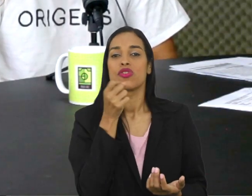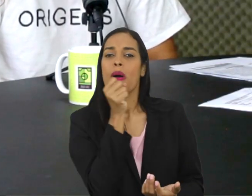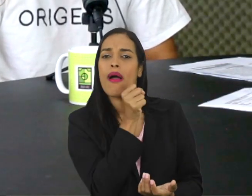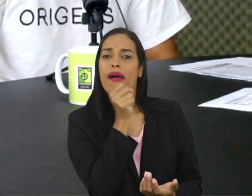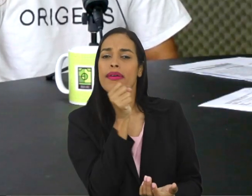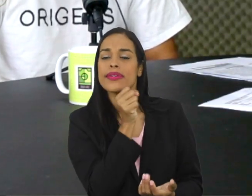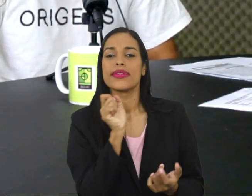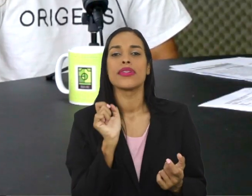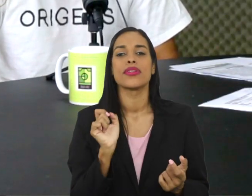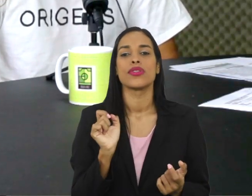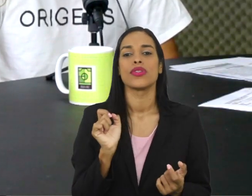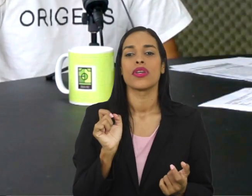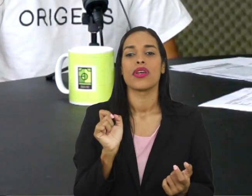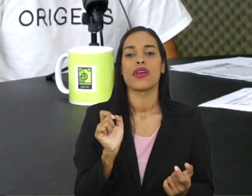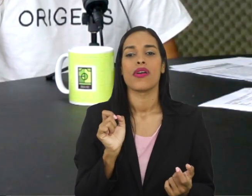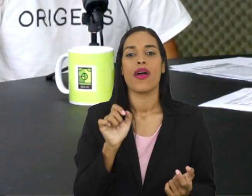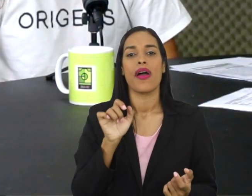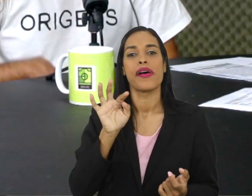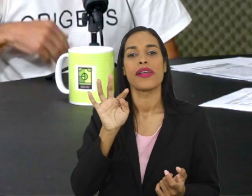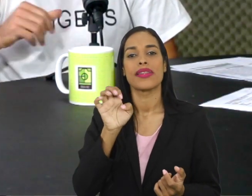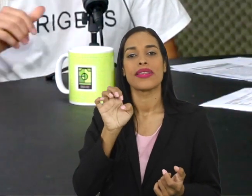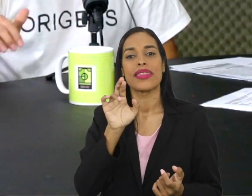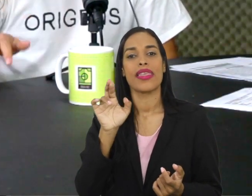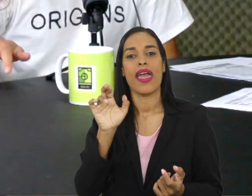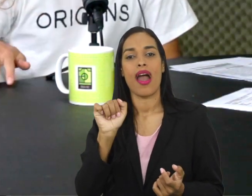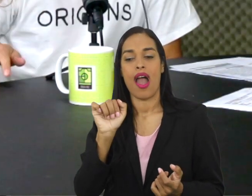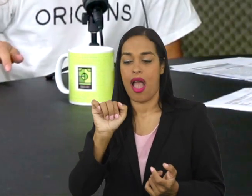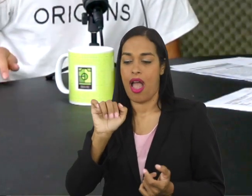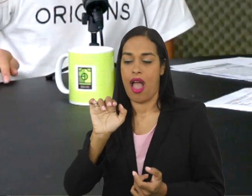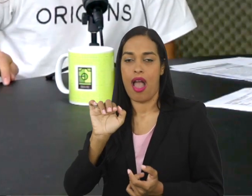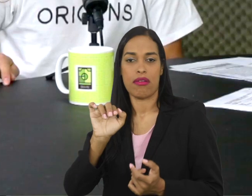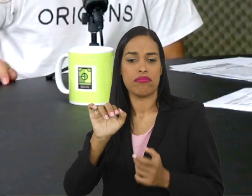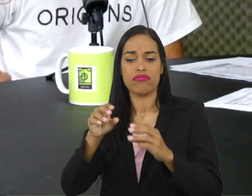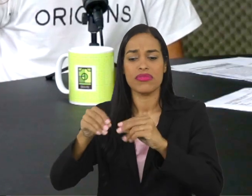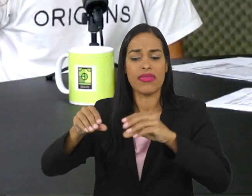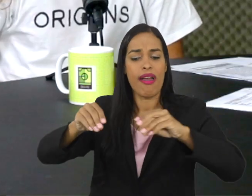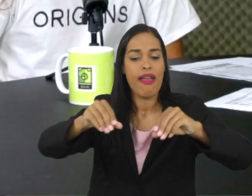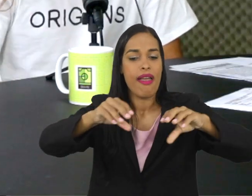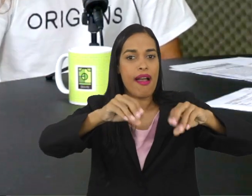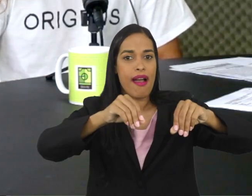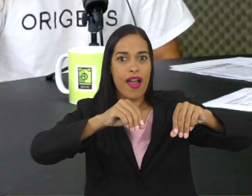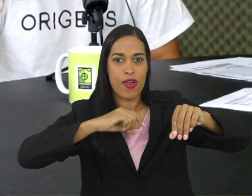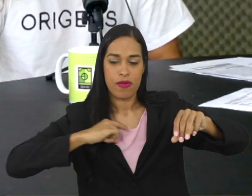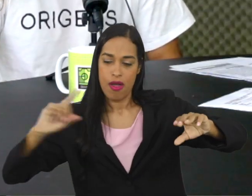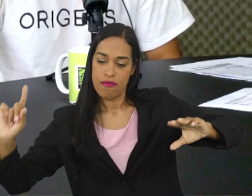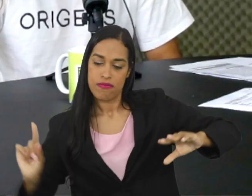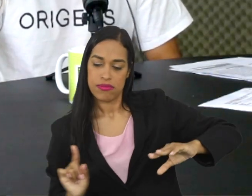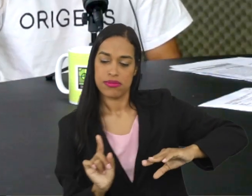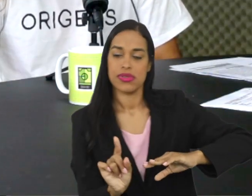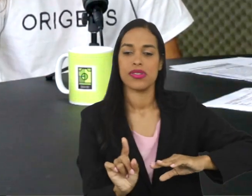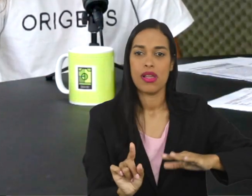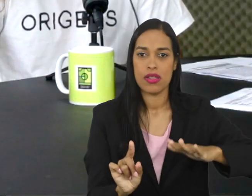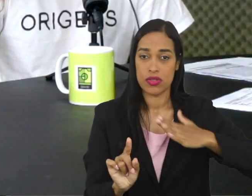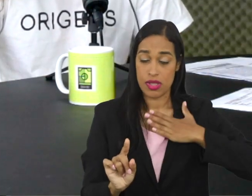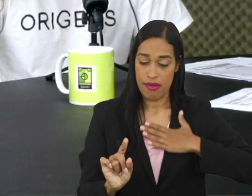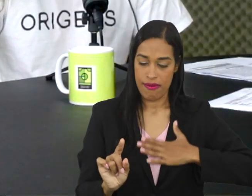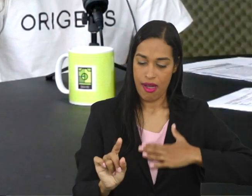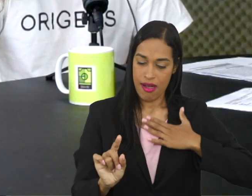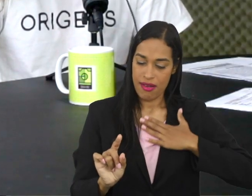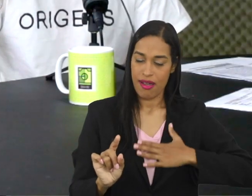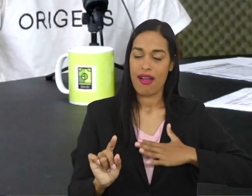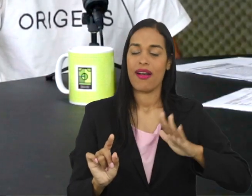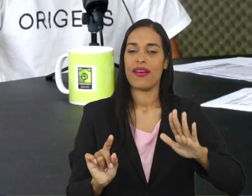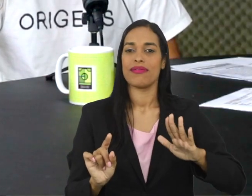é terra alheia pisa no chão devagar. Ou seja, quando você chega na casa do outro, você tem de